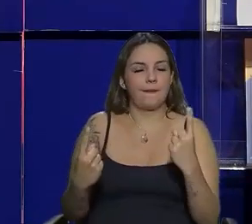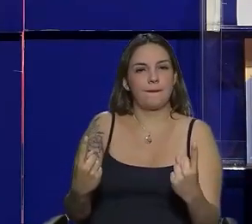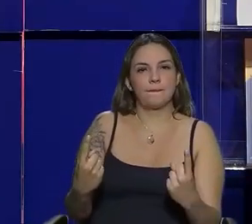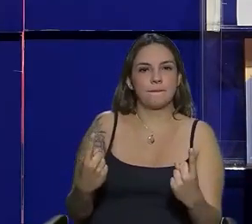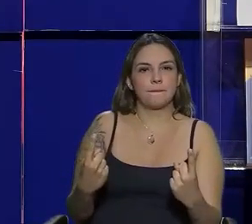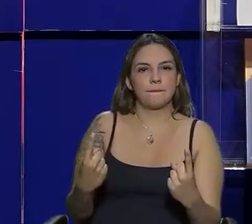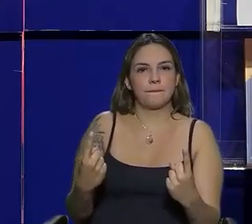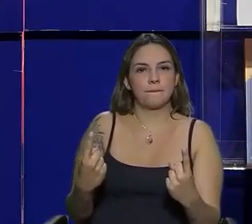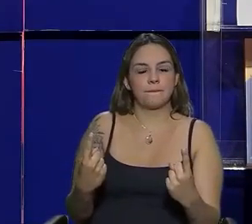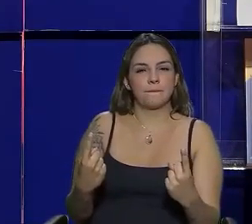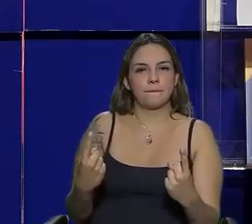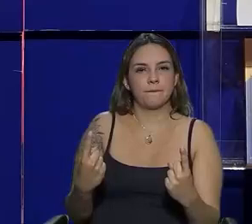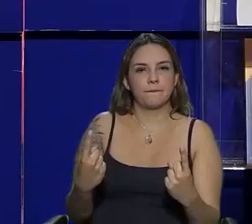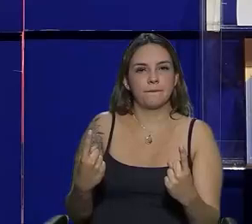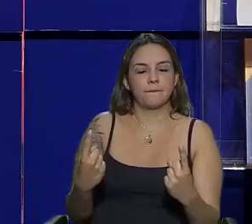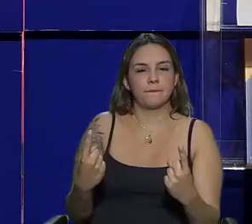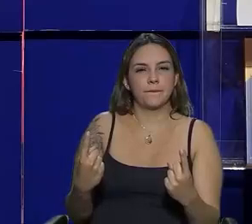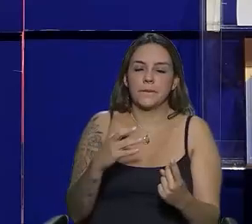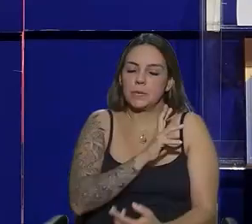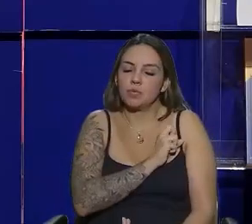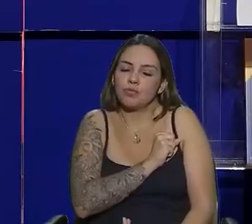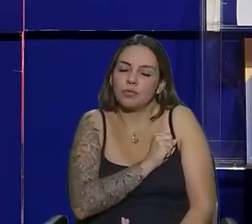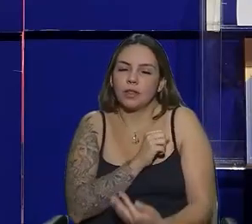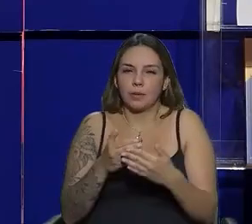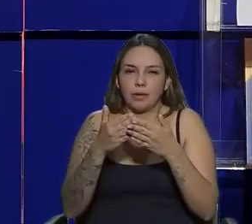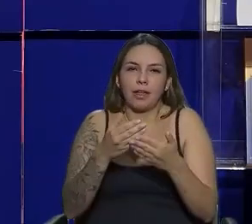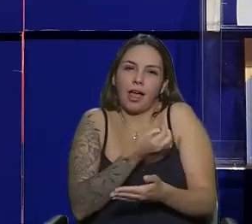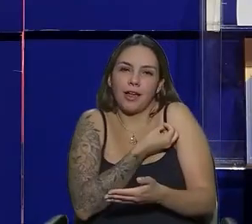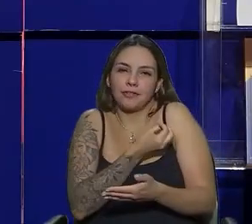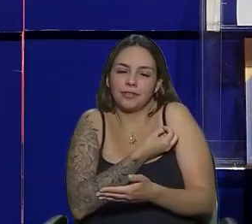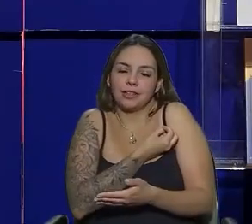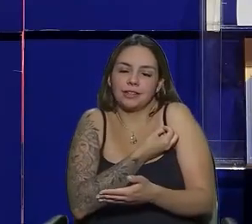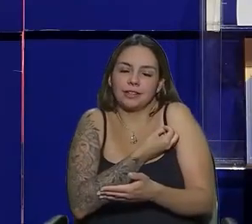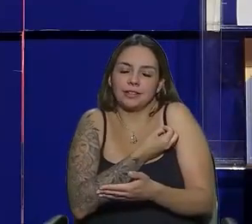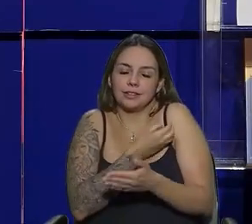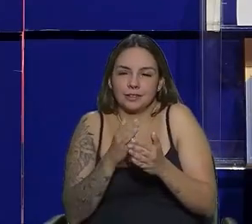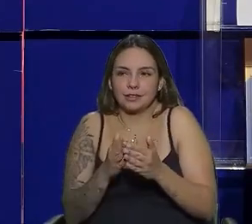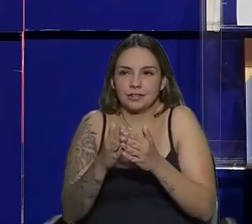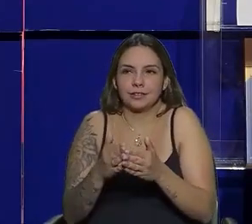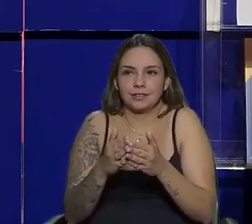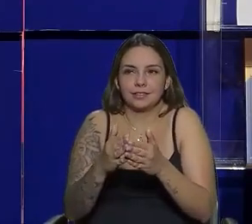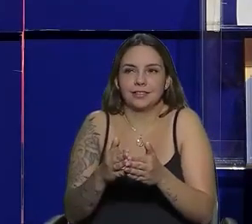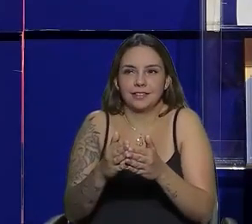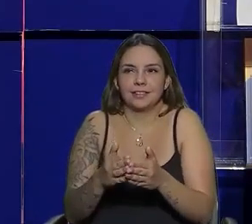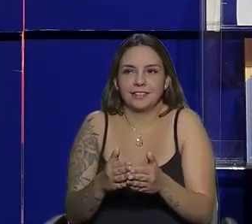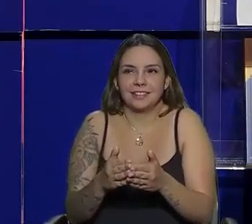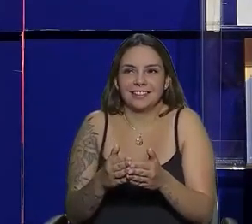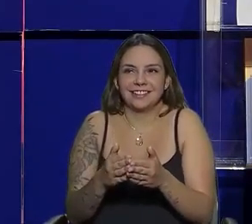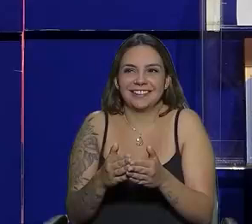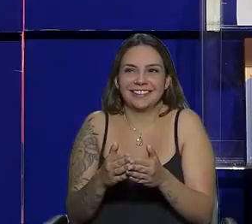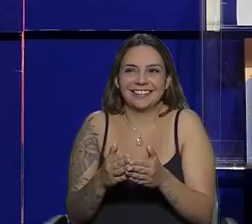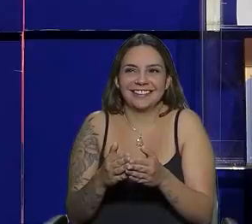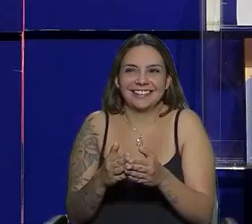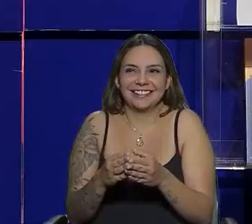outra. Abner, que é apaixonado por embarcações e pela vida íntima, marítima, olha lá, não deixa de